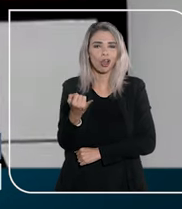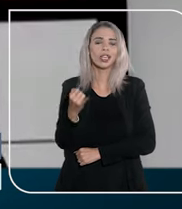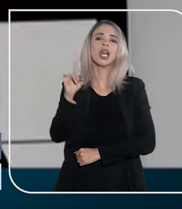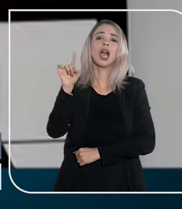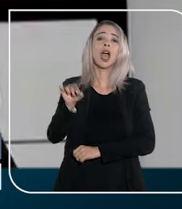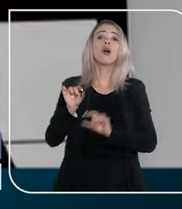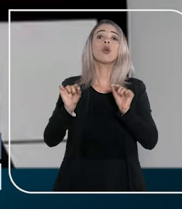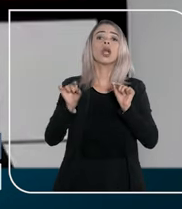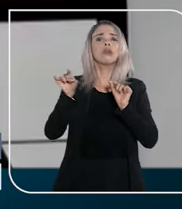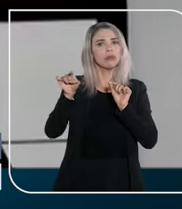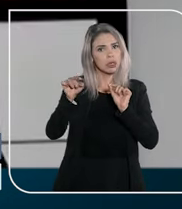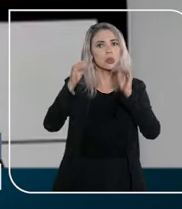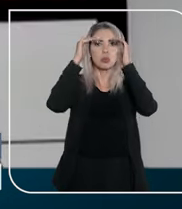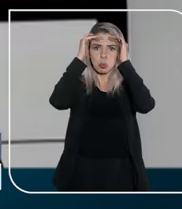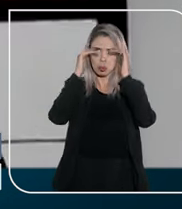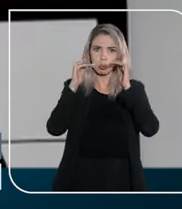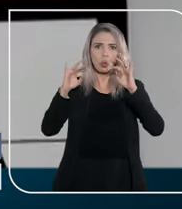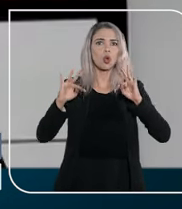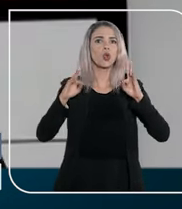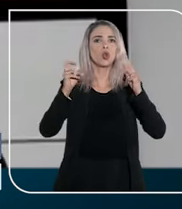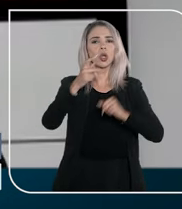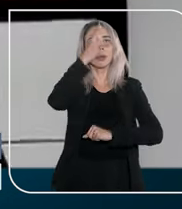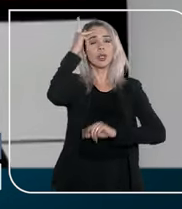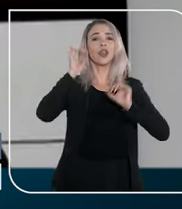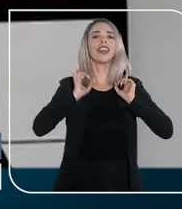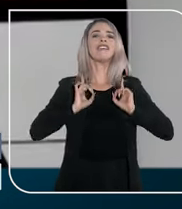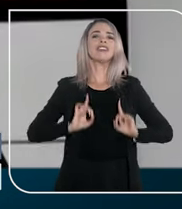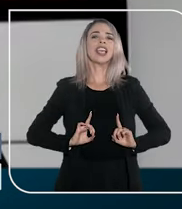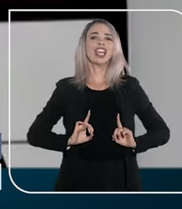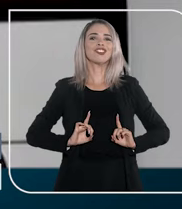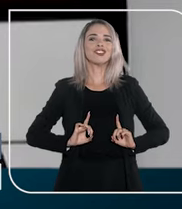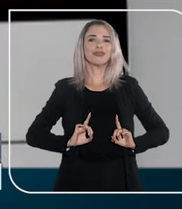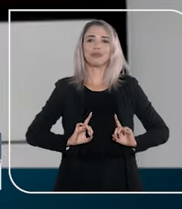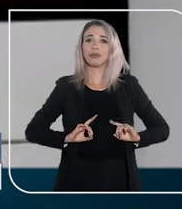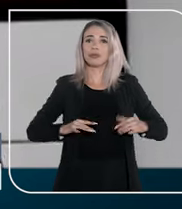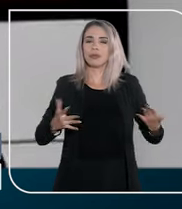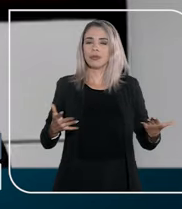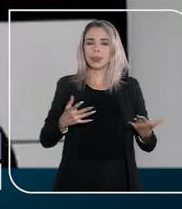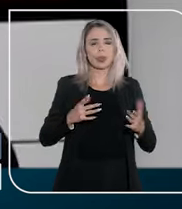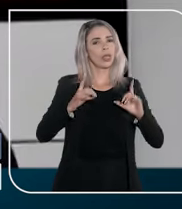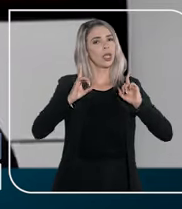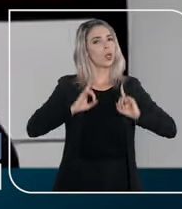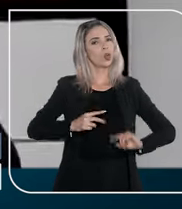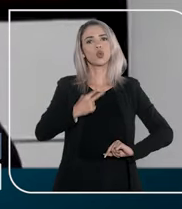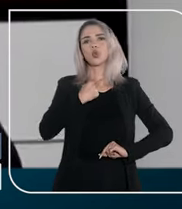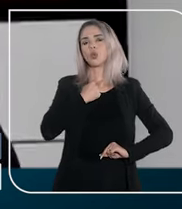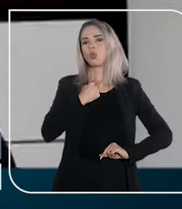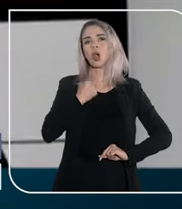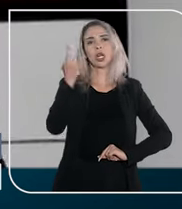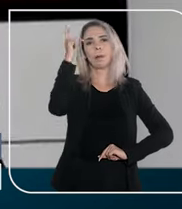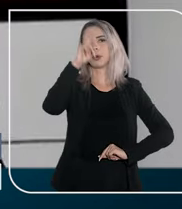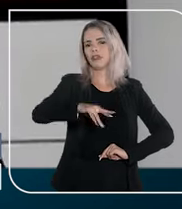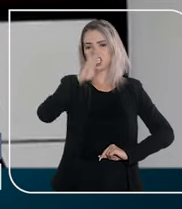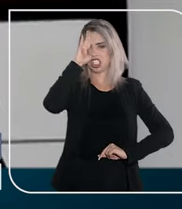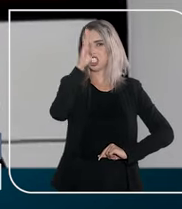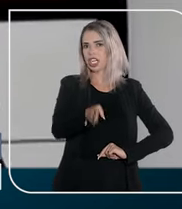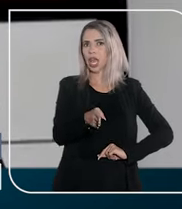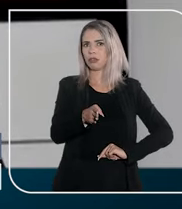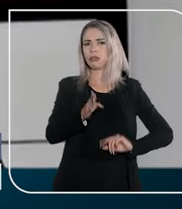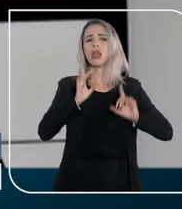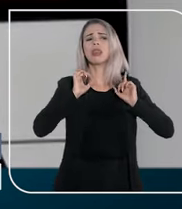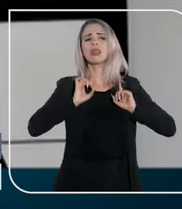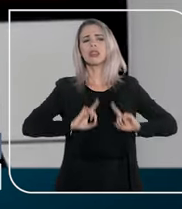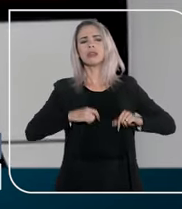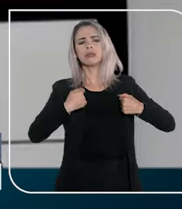Justiça faz com os candidatos deficientes. Ele diz que eles não podem ser reprovados sumariamente e que a deficiência tem que